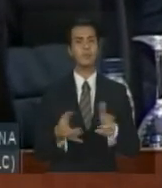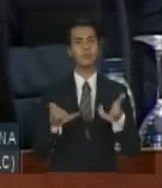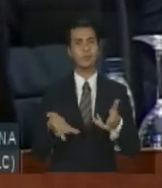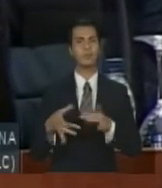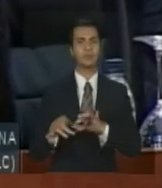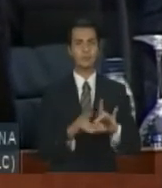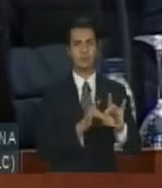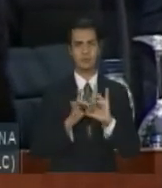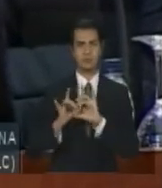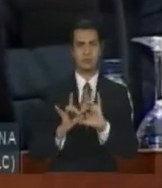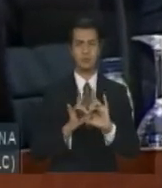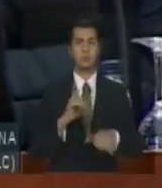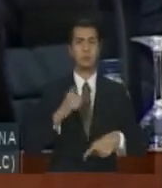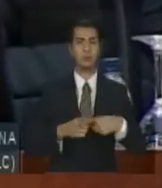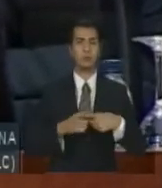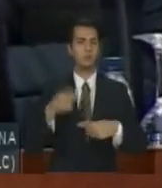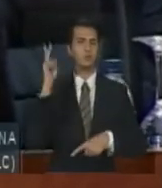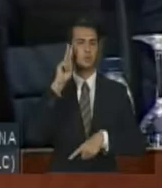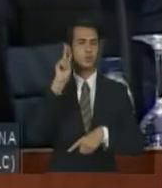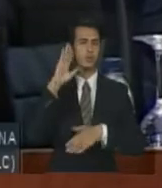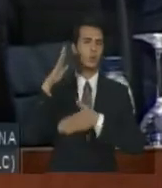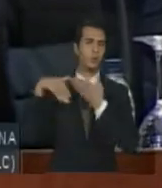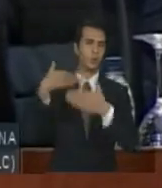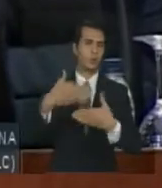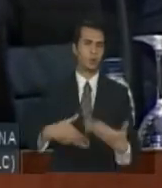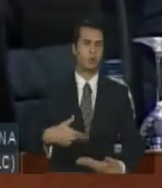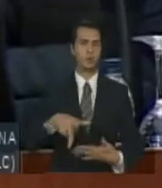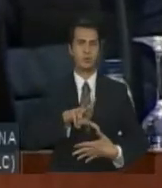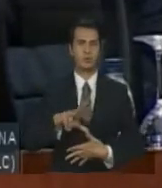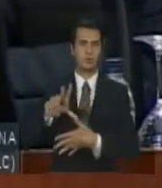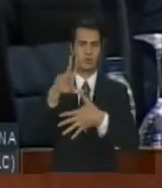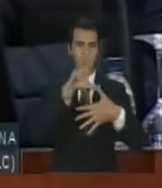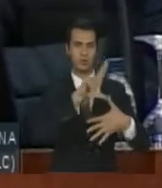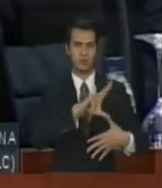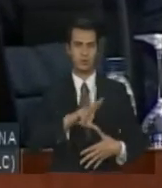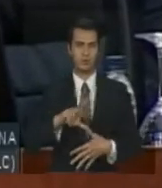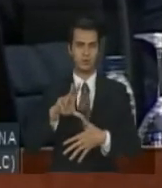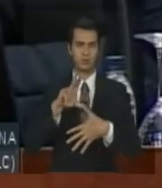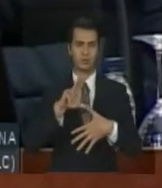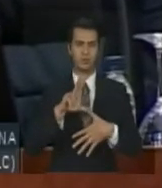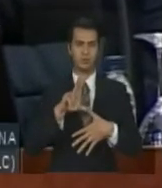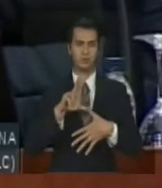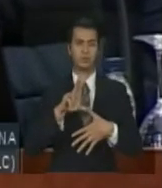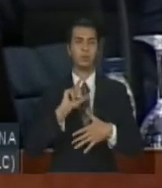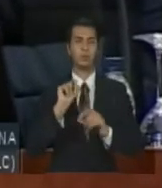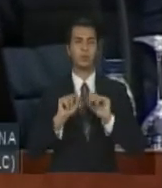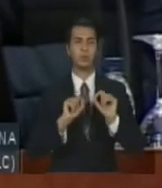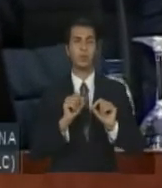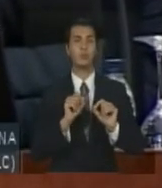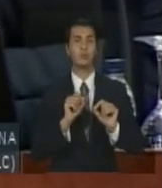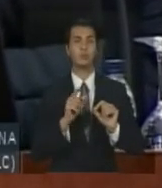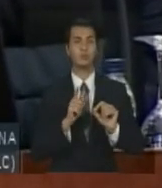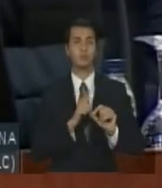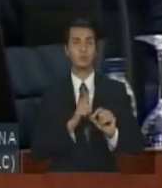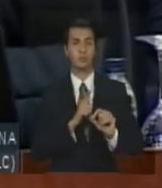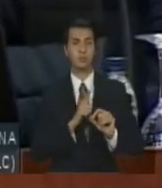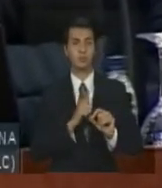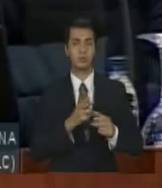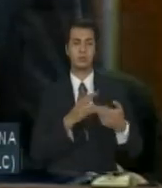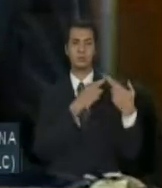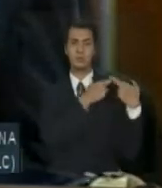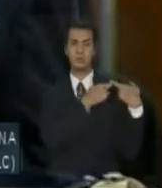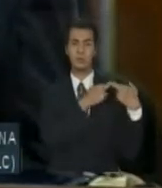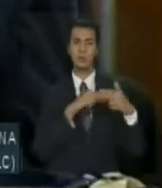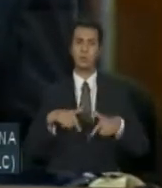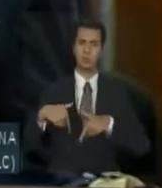longo da história da América Latina, foram responsáveis não só pela luta